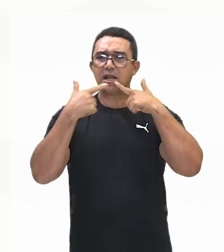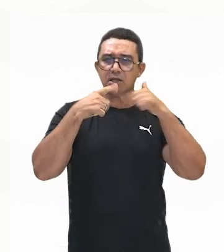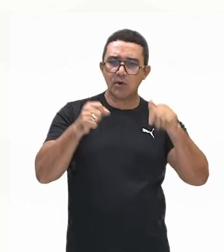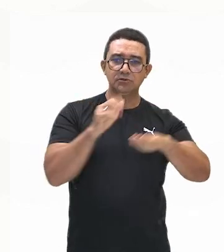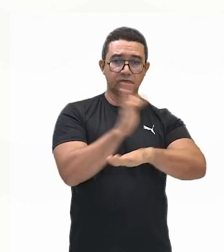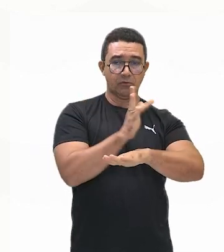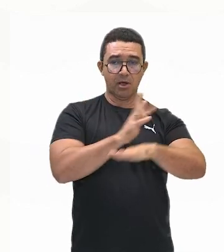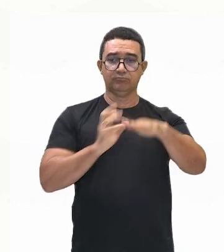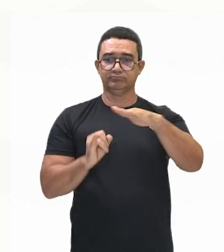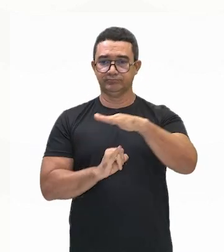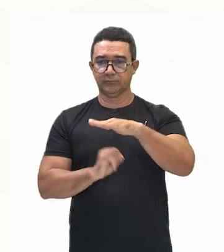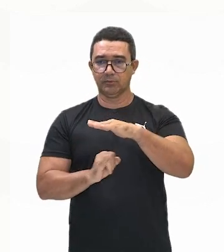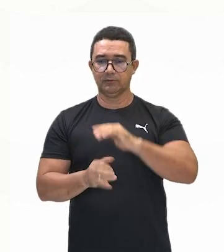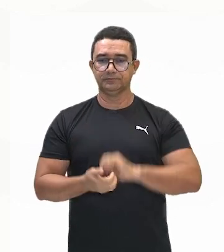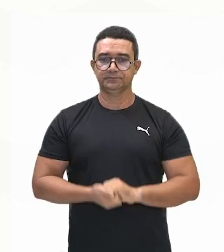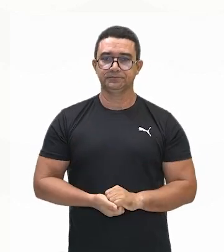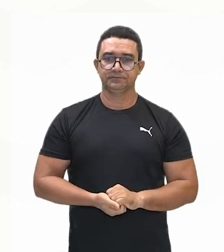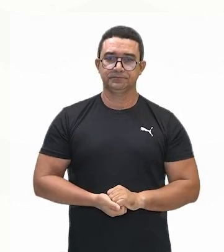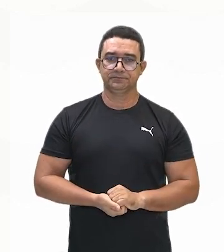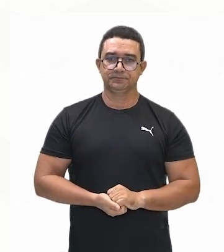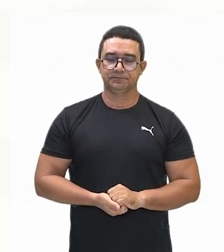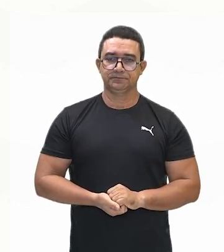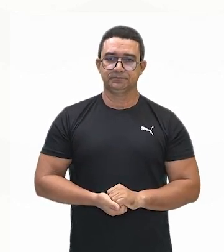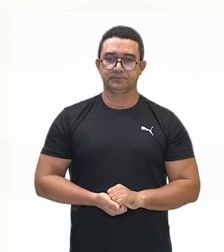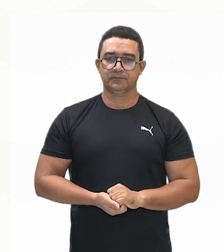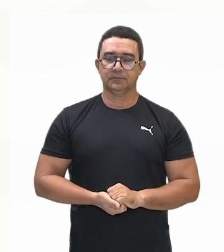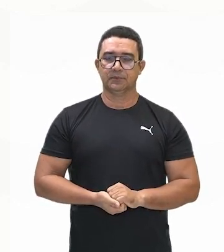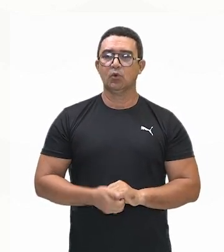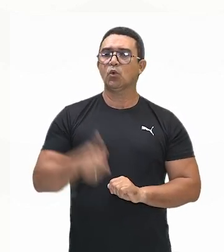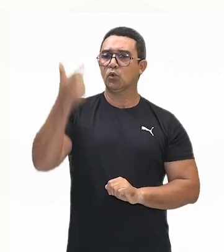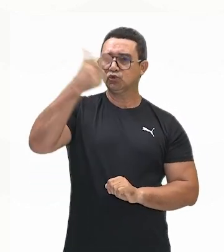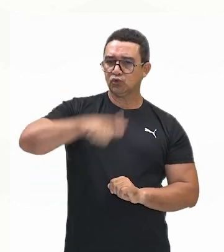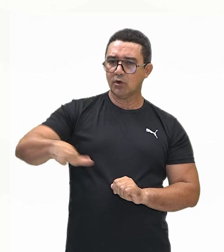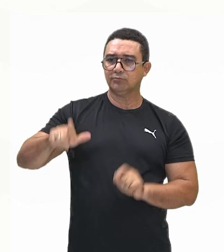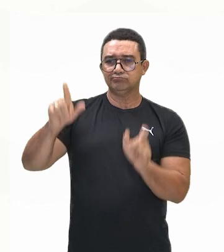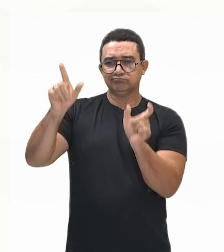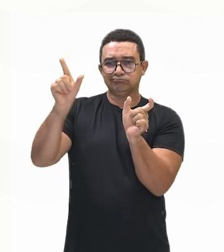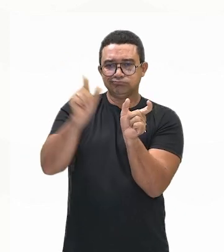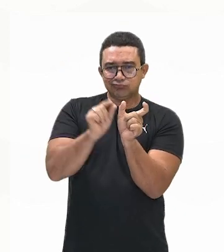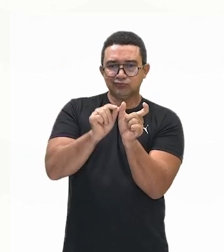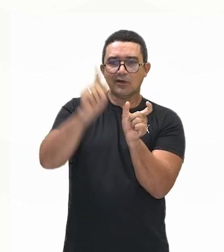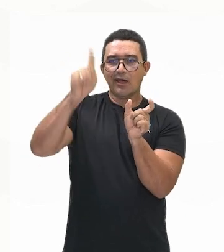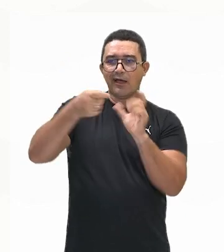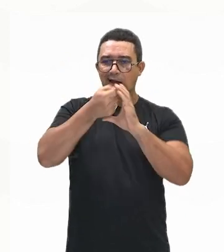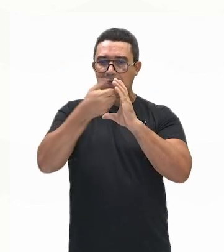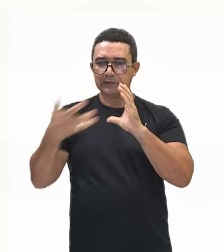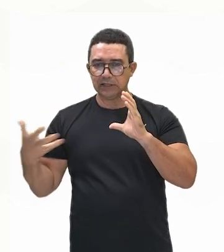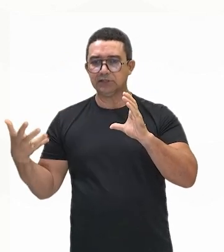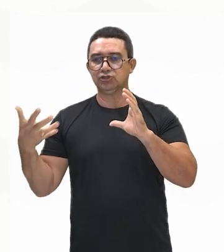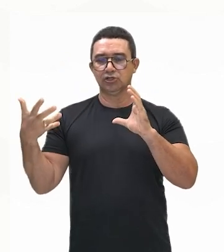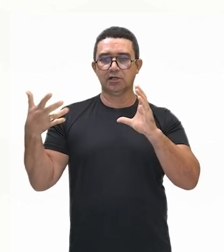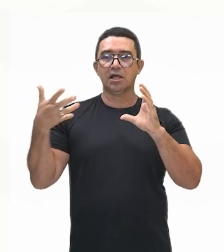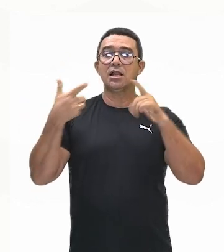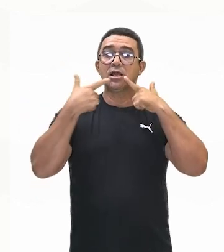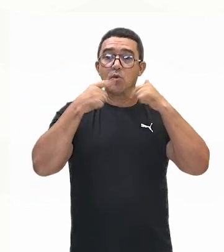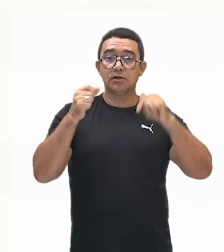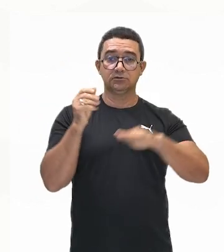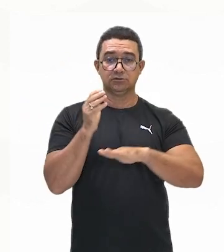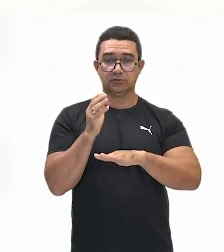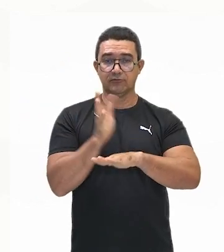e informal. Continuando ainda com as contrações, né, que são características da linguagem formal, eu tenho o